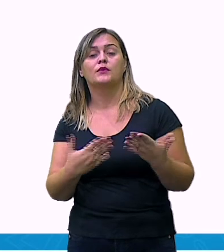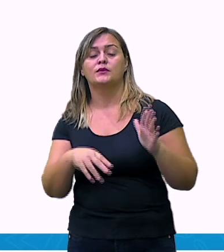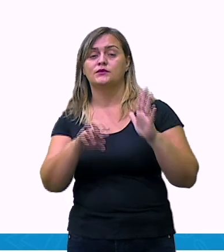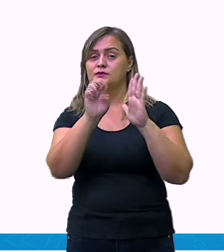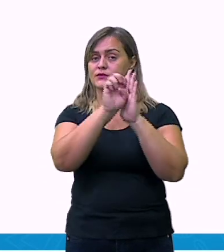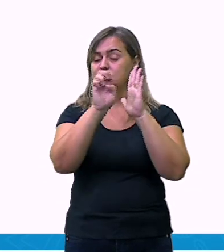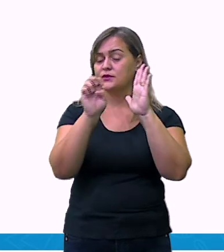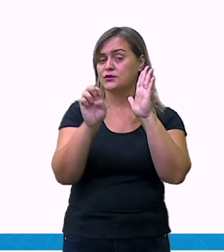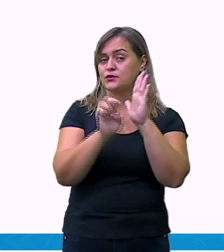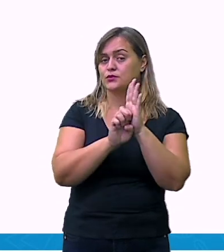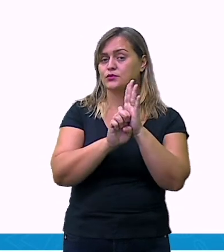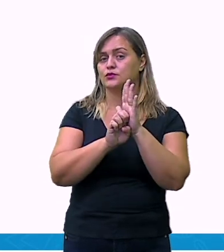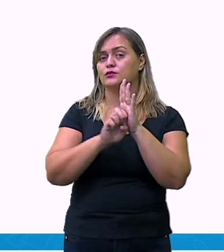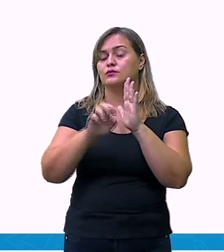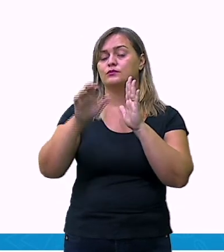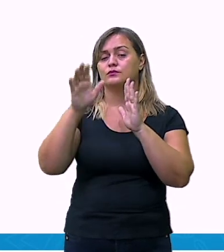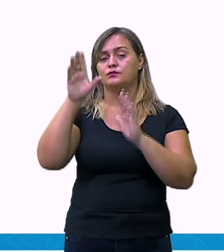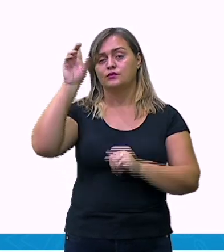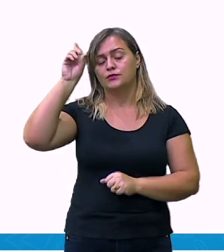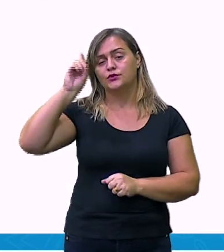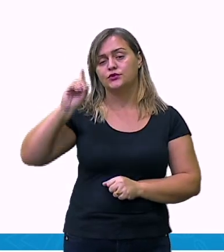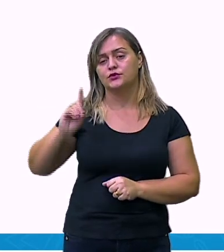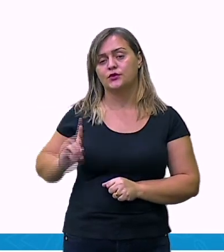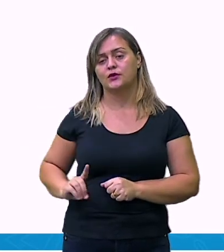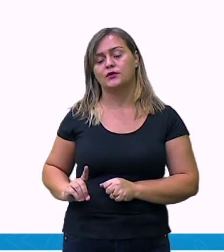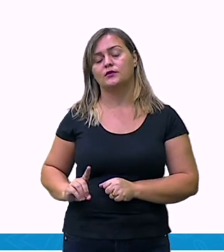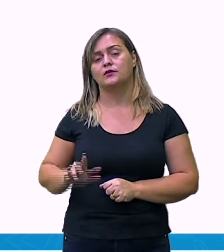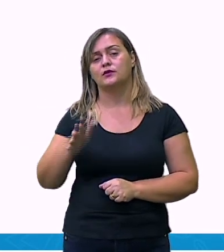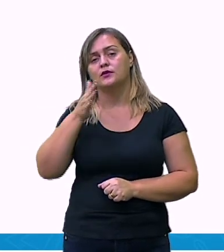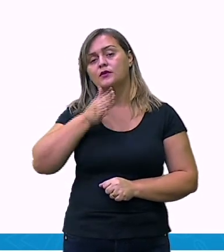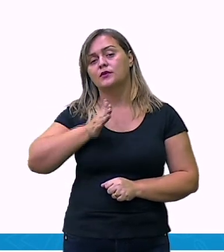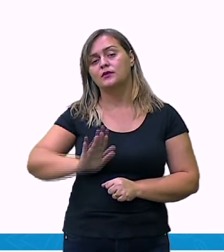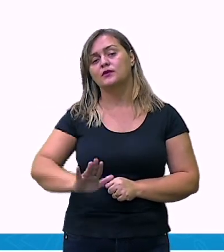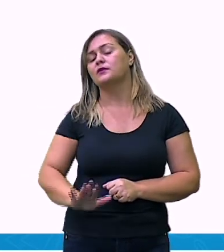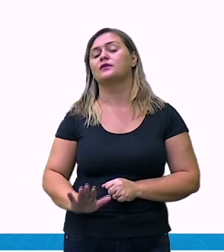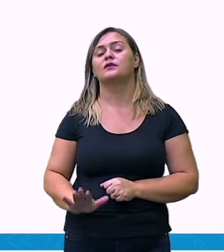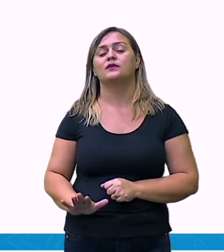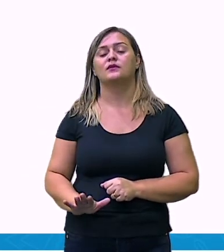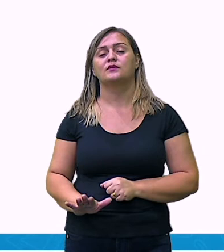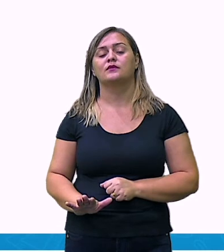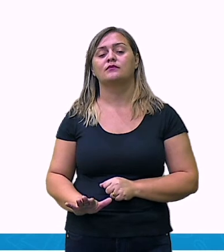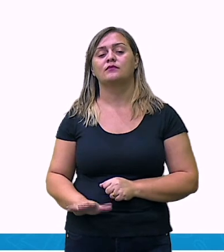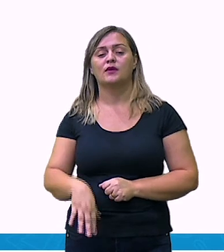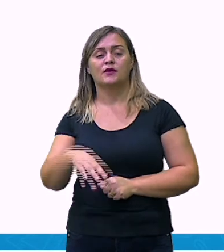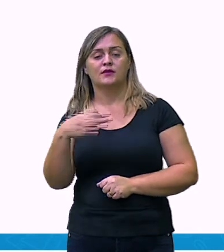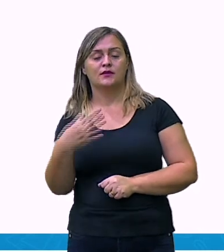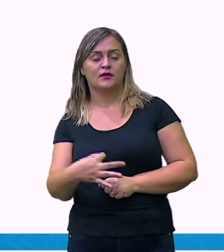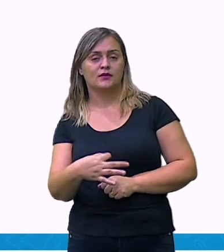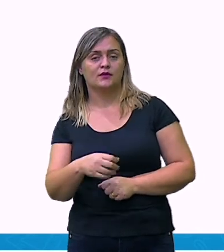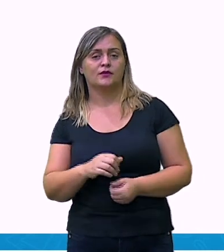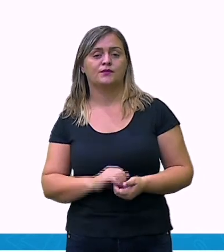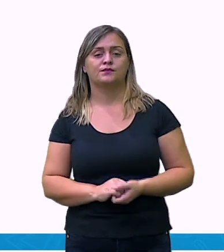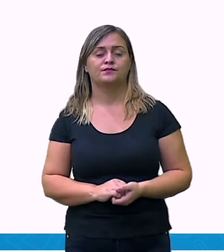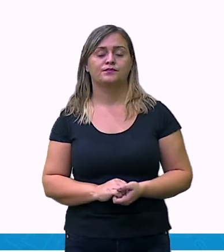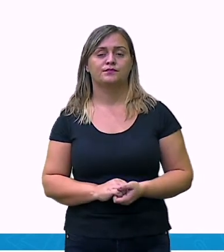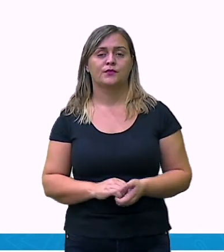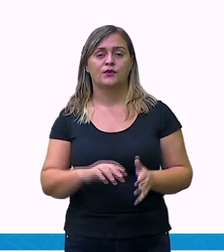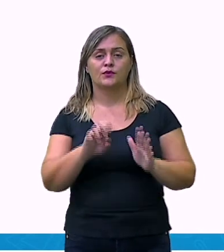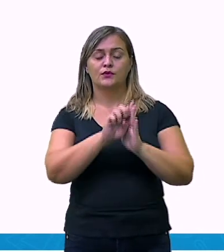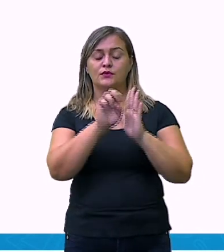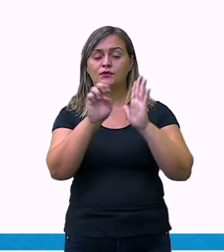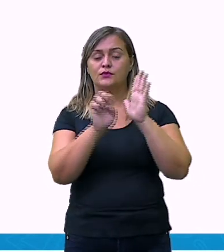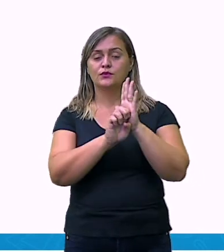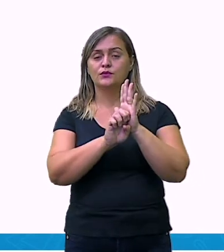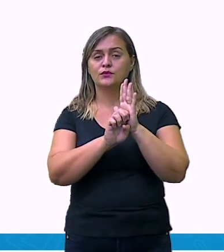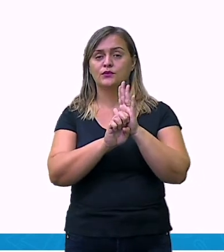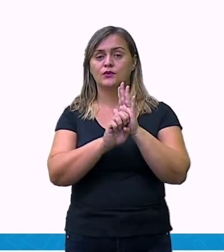dos Direitos da Criança. Nós também encontramos isso em um estatuto que nós estudamos, que é o ECA, Estatuto